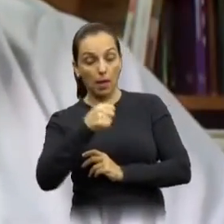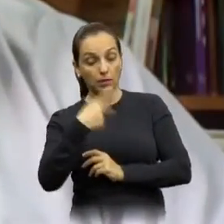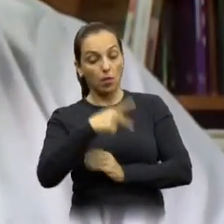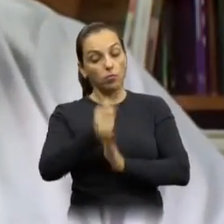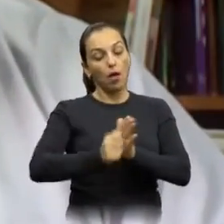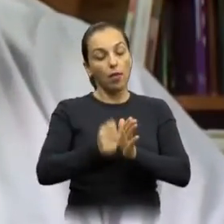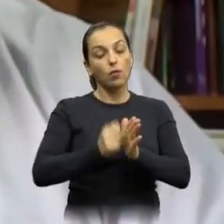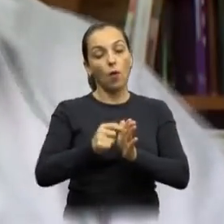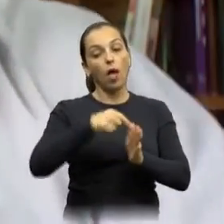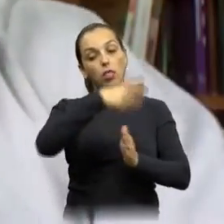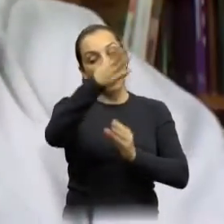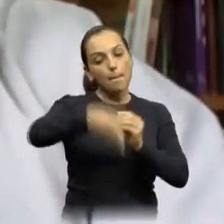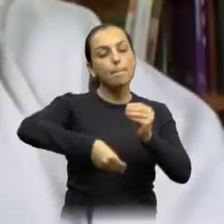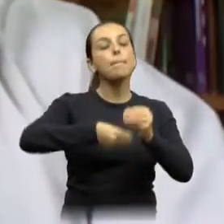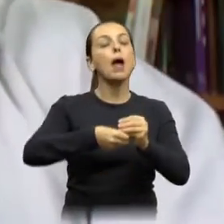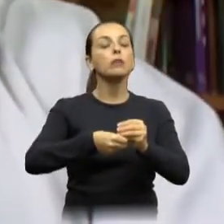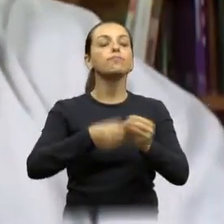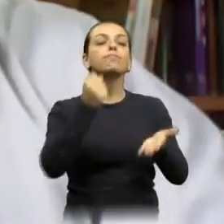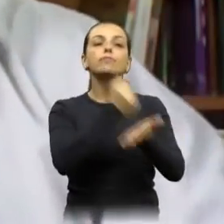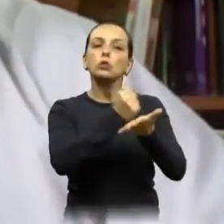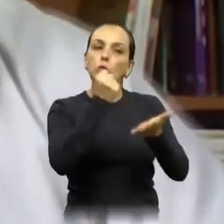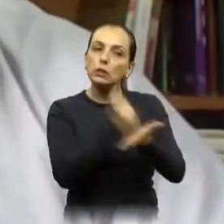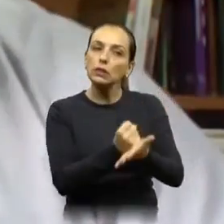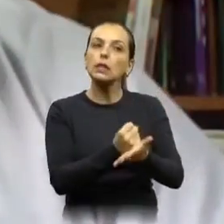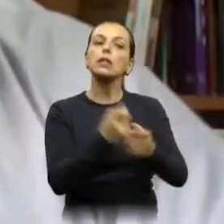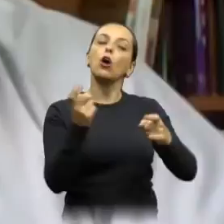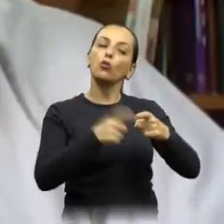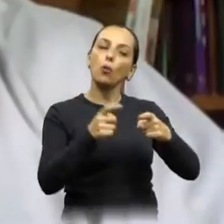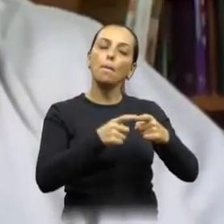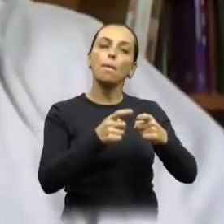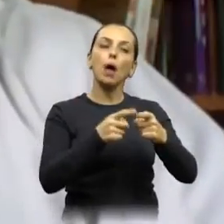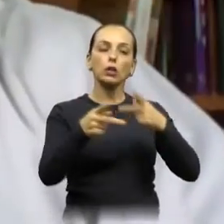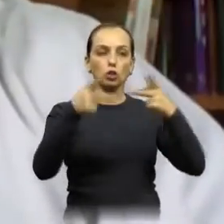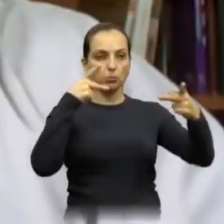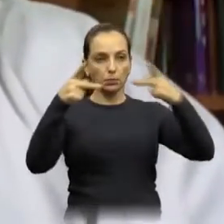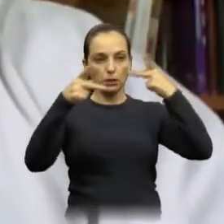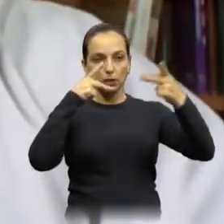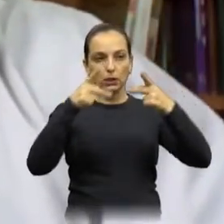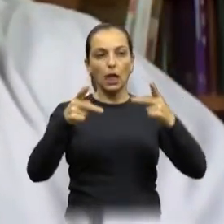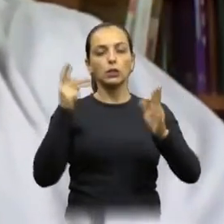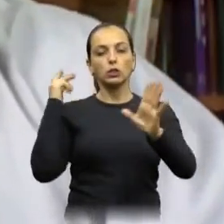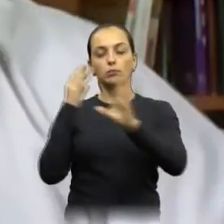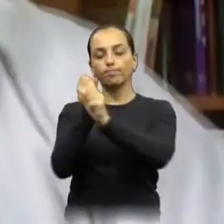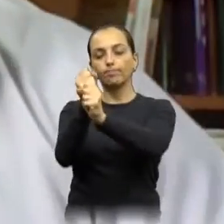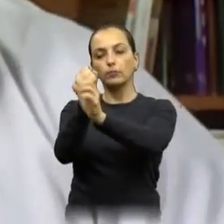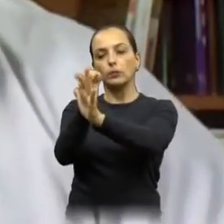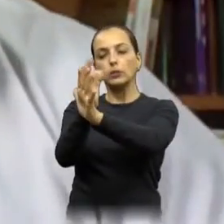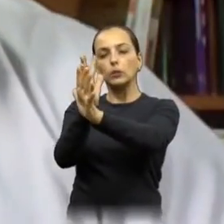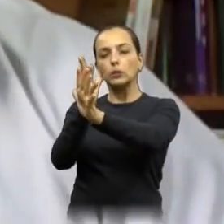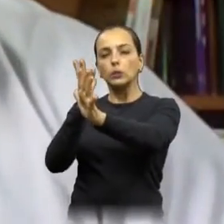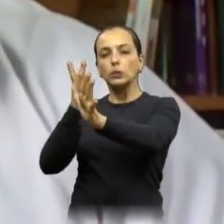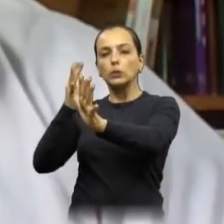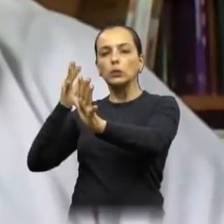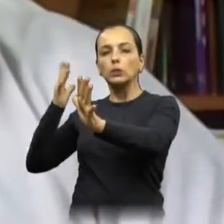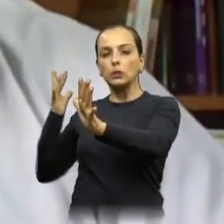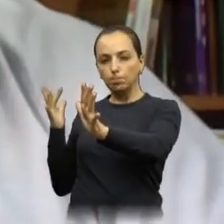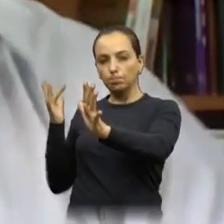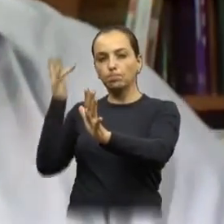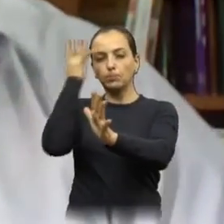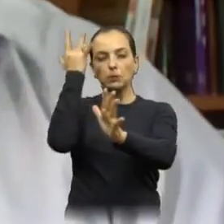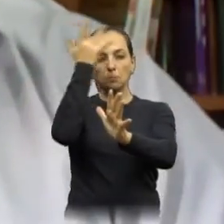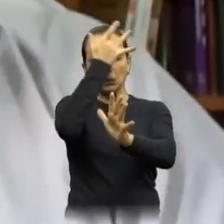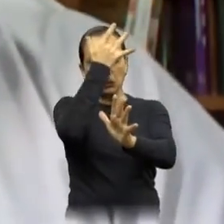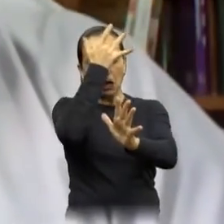somou a essa batalha pela contratação, né, desse médico psiquiatra. As filas têm crescido muito, para a saúde mental